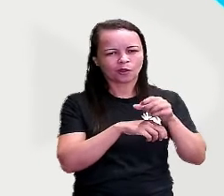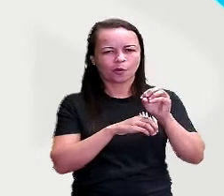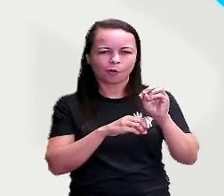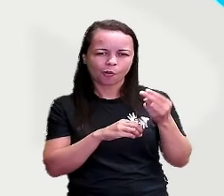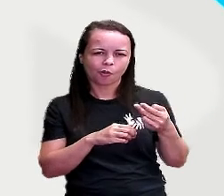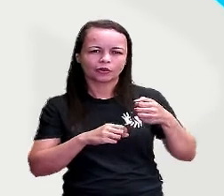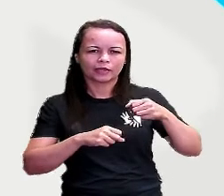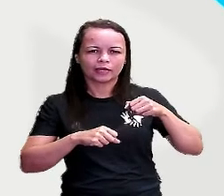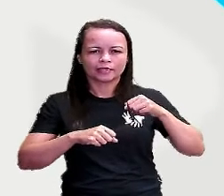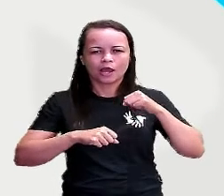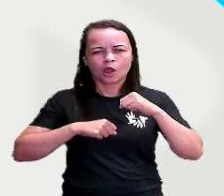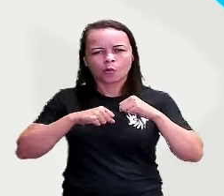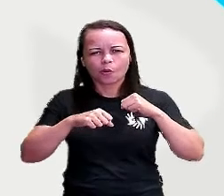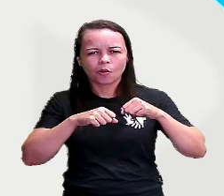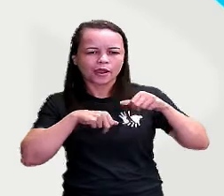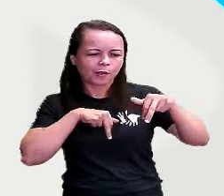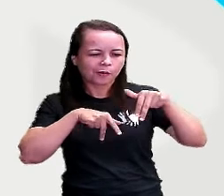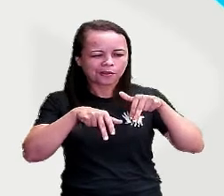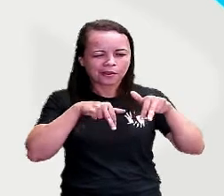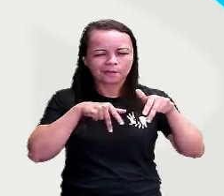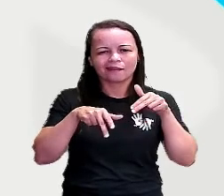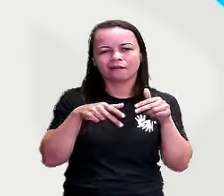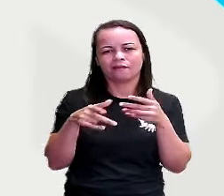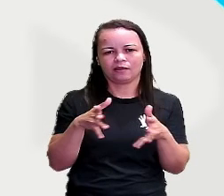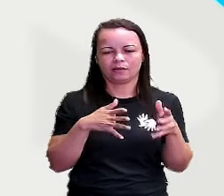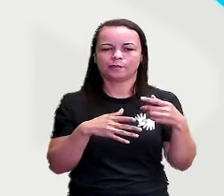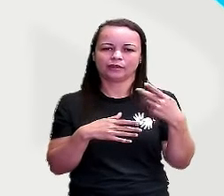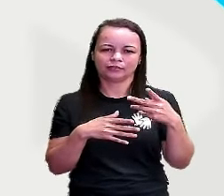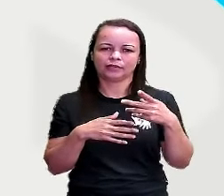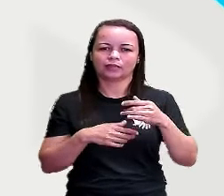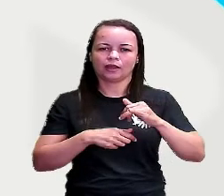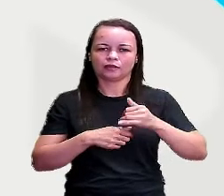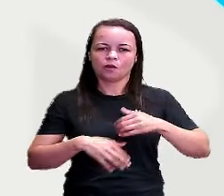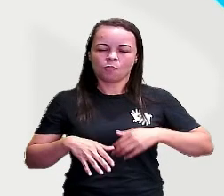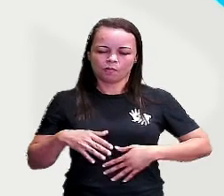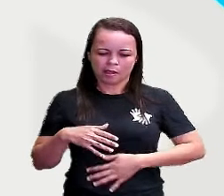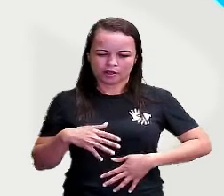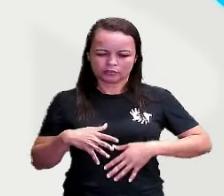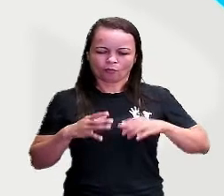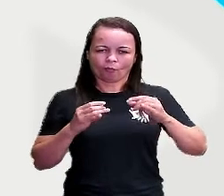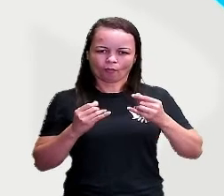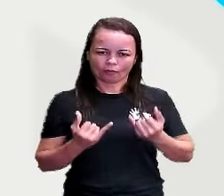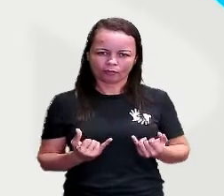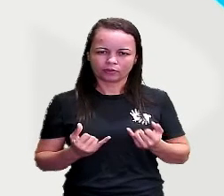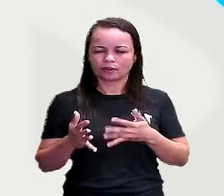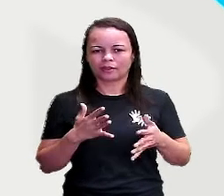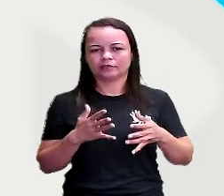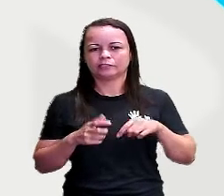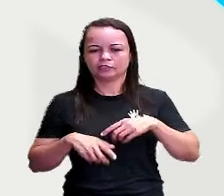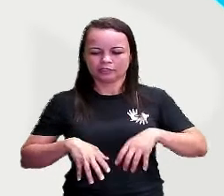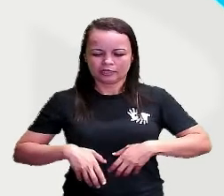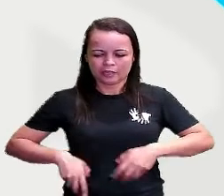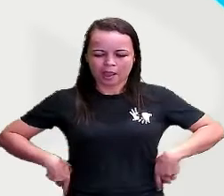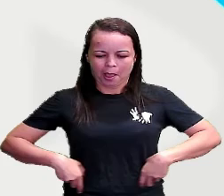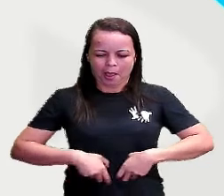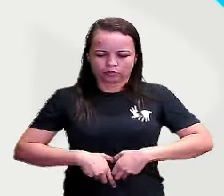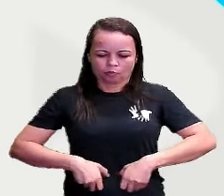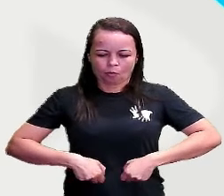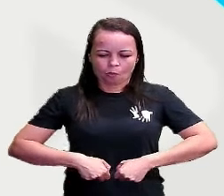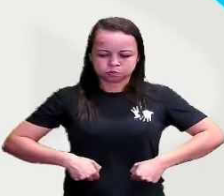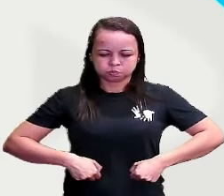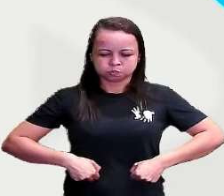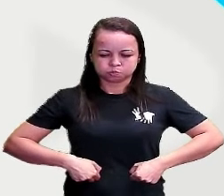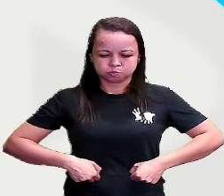né? Caminhar para tentar aí perder essa barriguinha. Mas aí ele disse, só tem uma coisa a fazer aí, ó, amarrar as banhas. Então, no